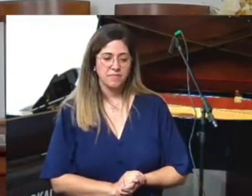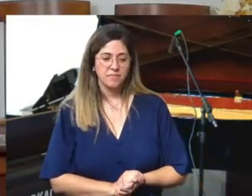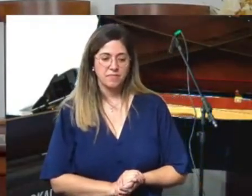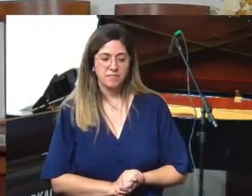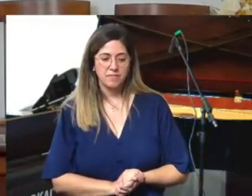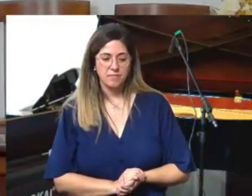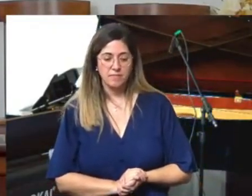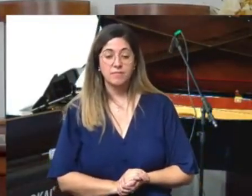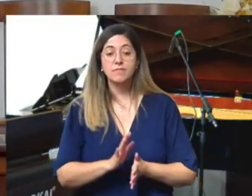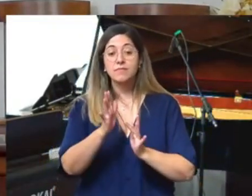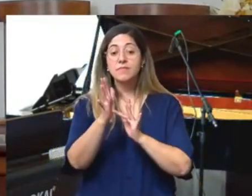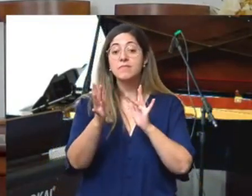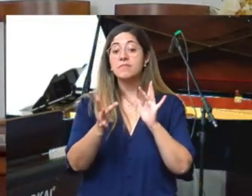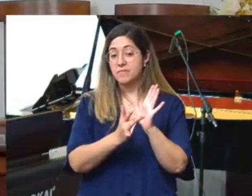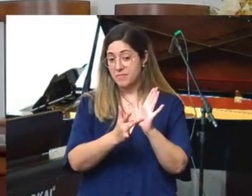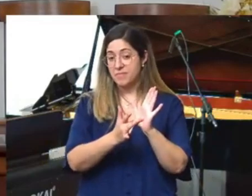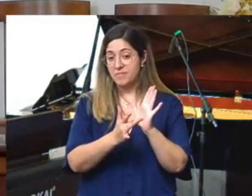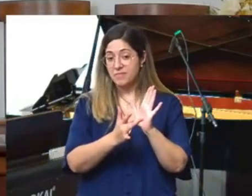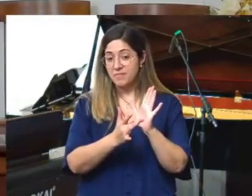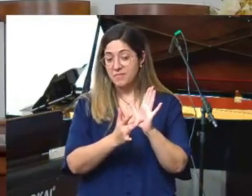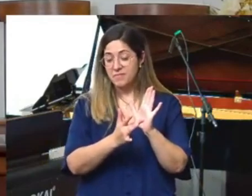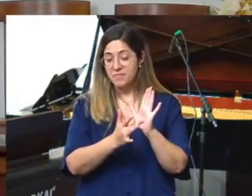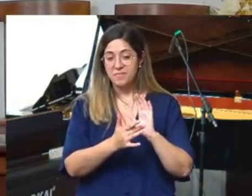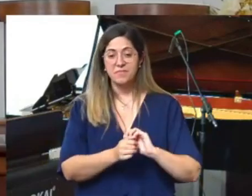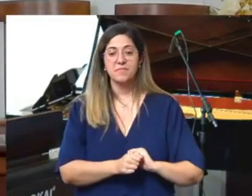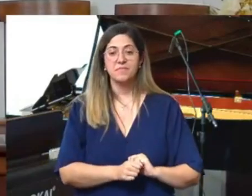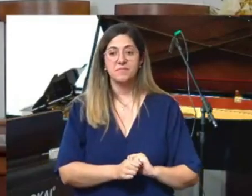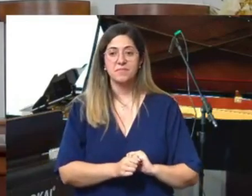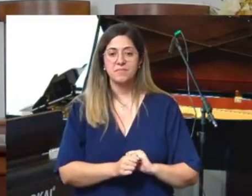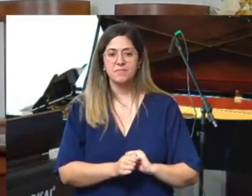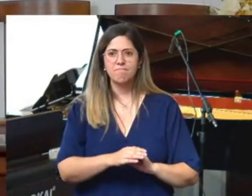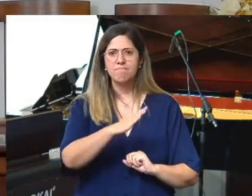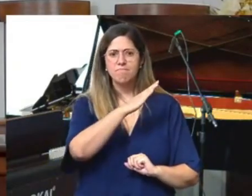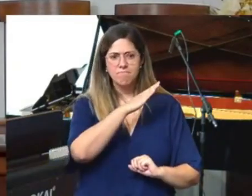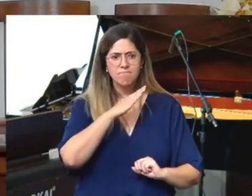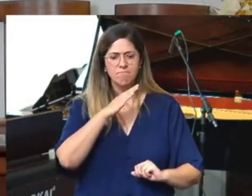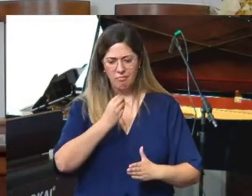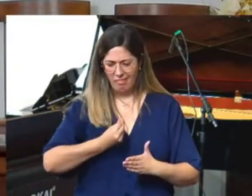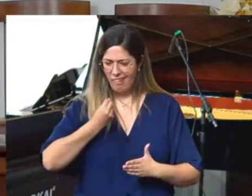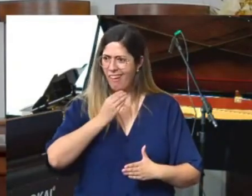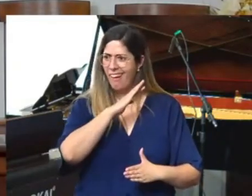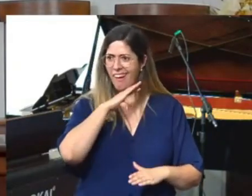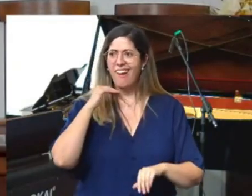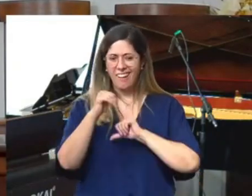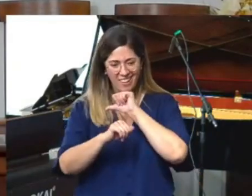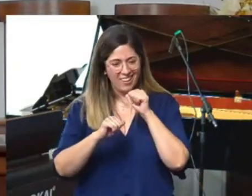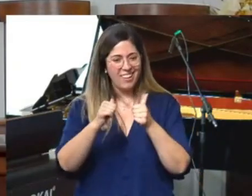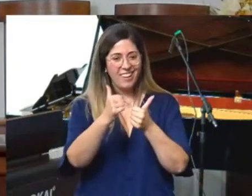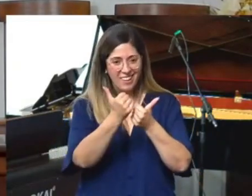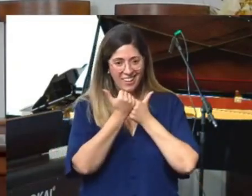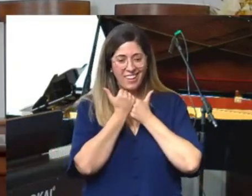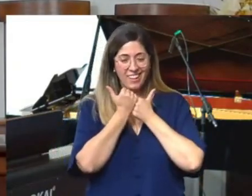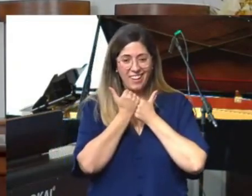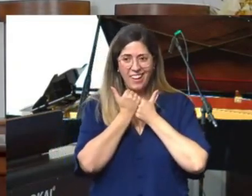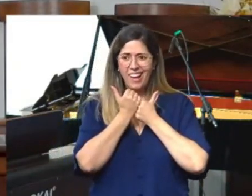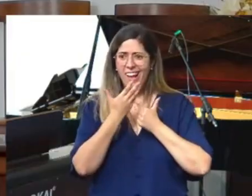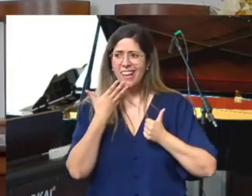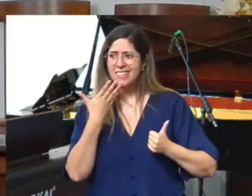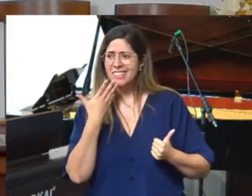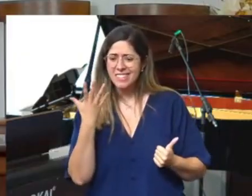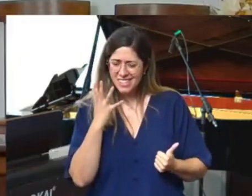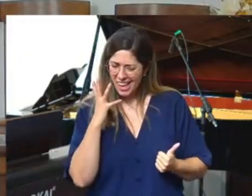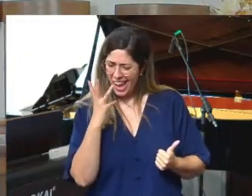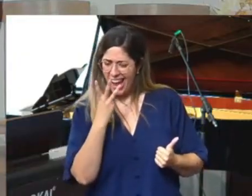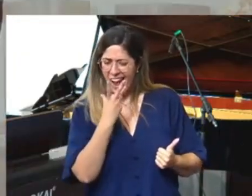aqui se refere a Jesus Cristo, Jesus, deu a si mesmo por nós, a fim de nos remir de